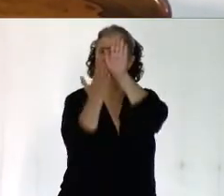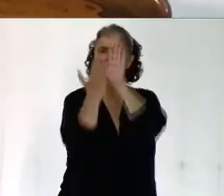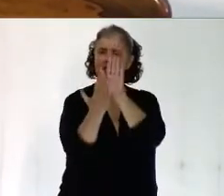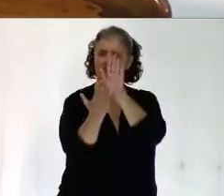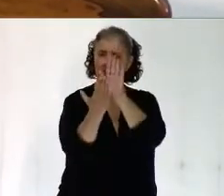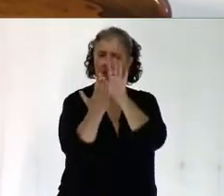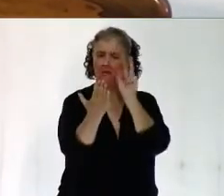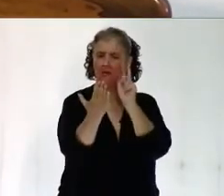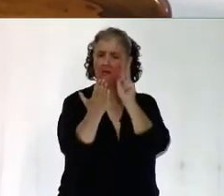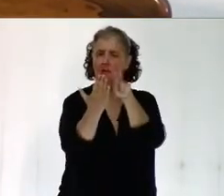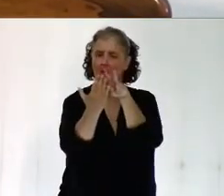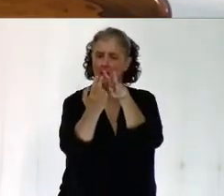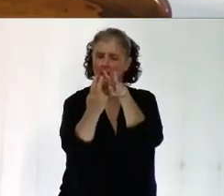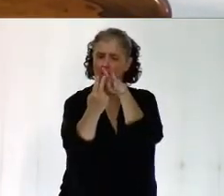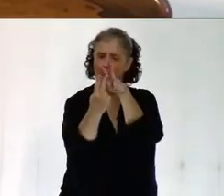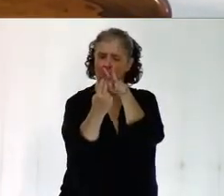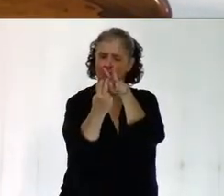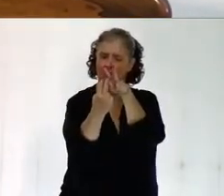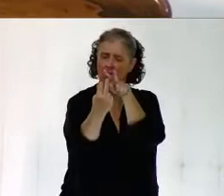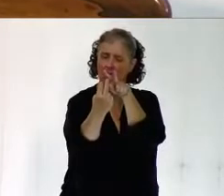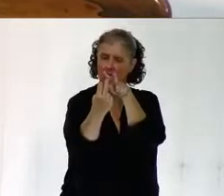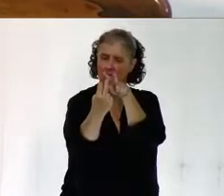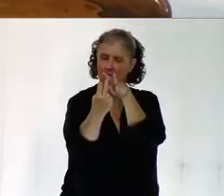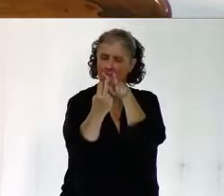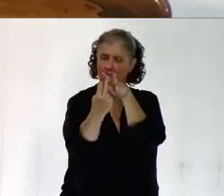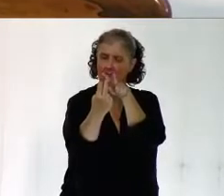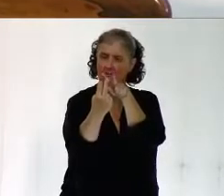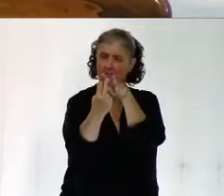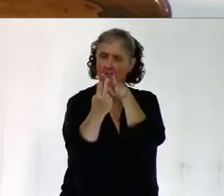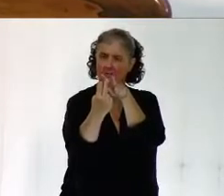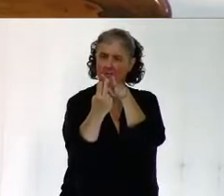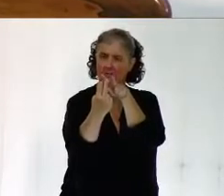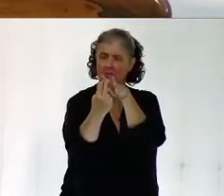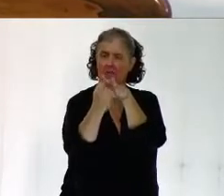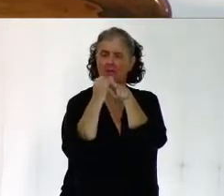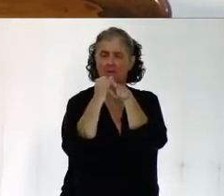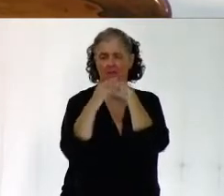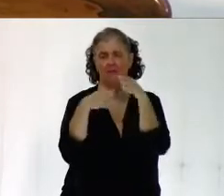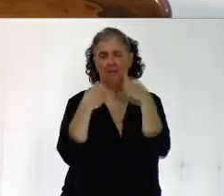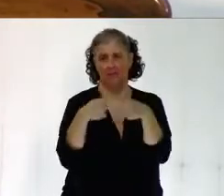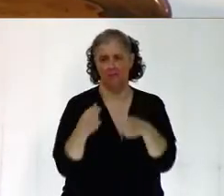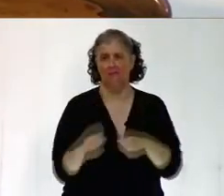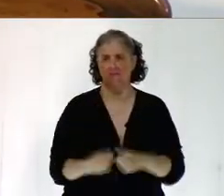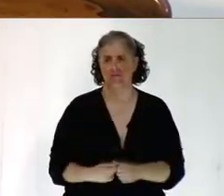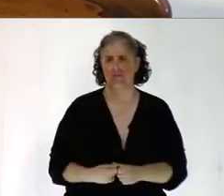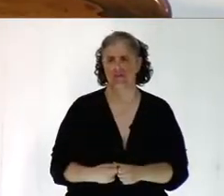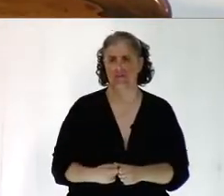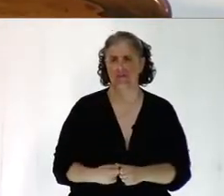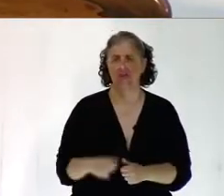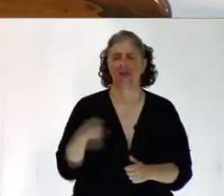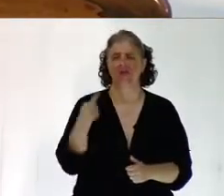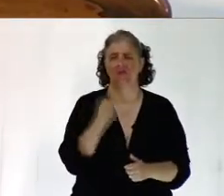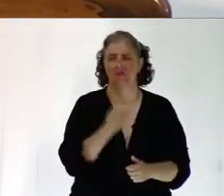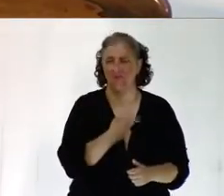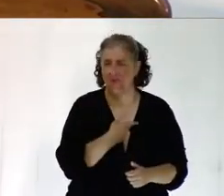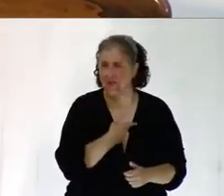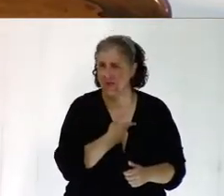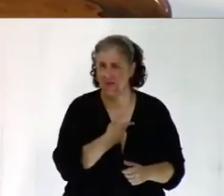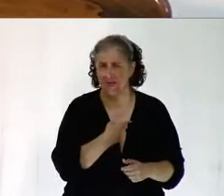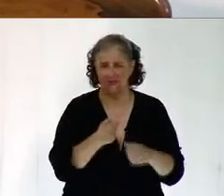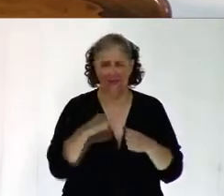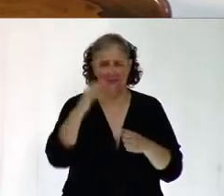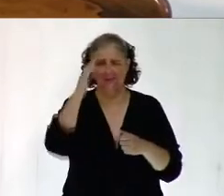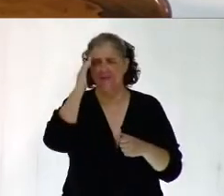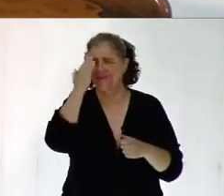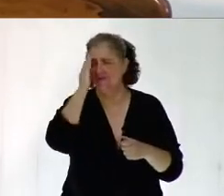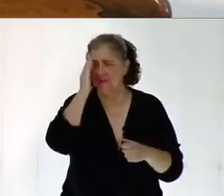olha para você você vai precisar todos nós precisaremos para terminar para concluirmos